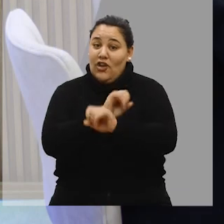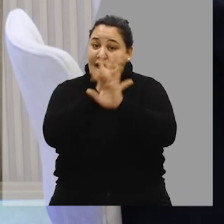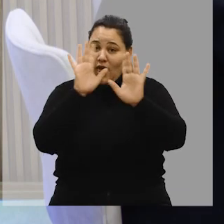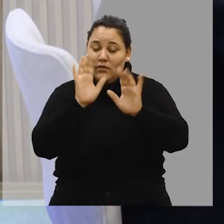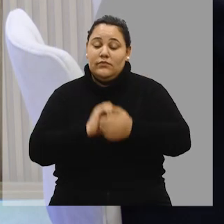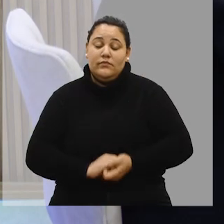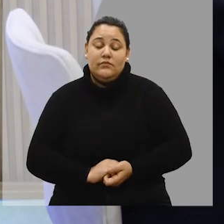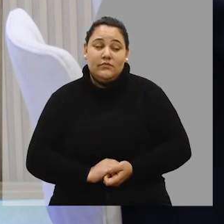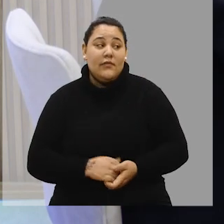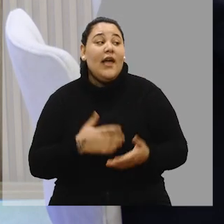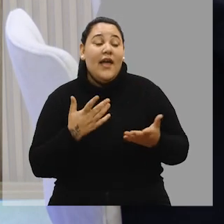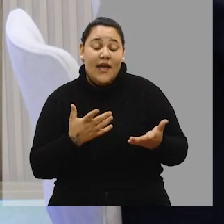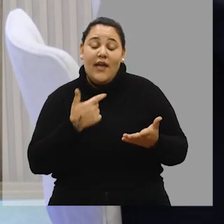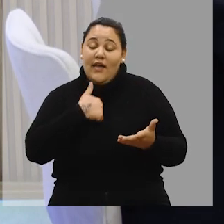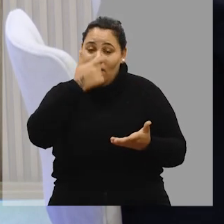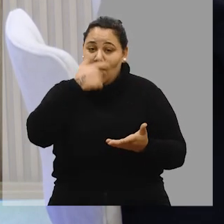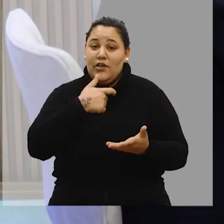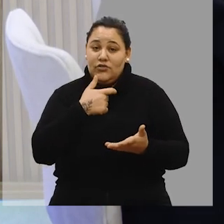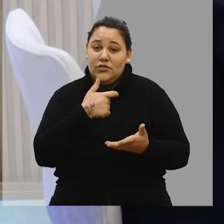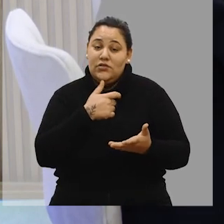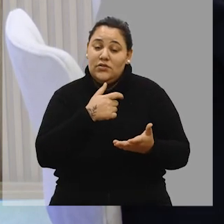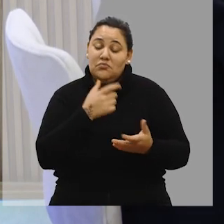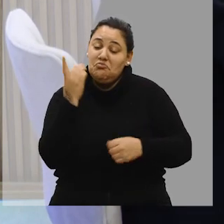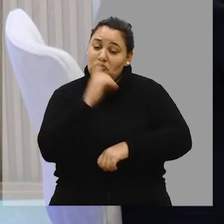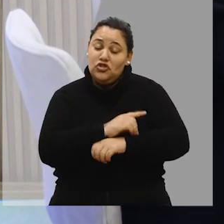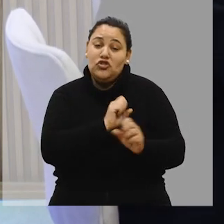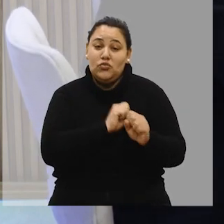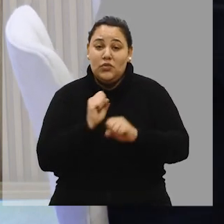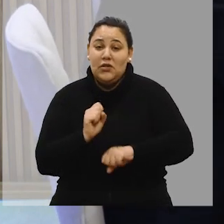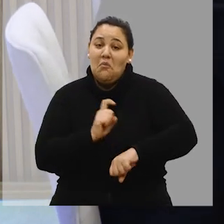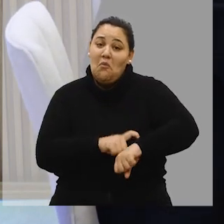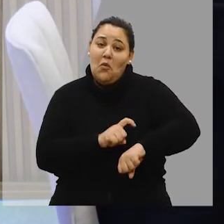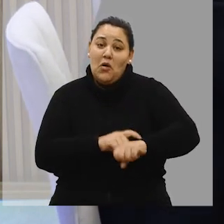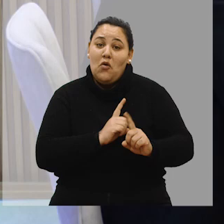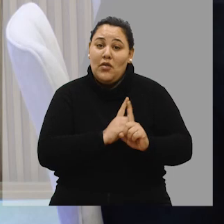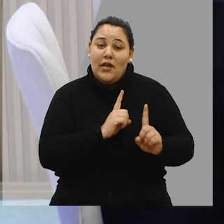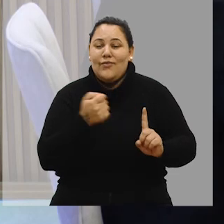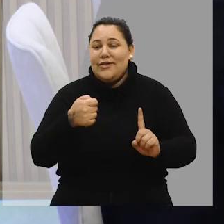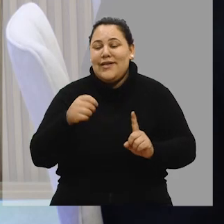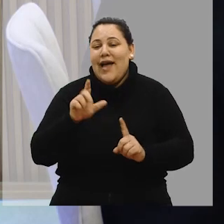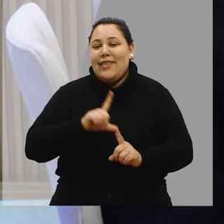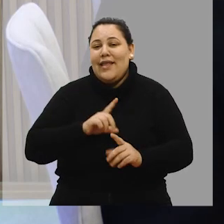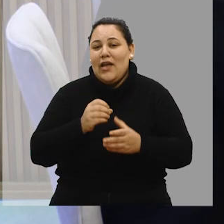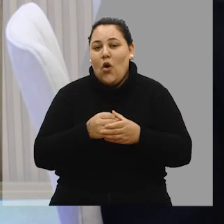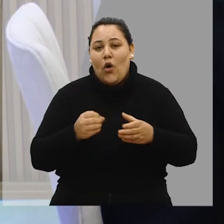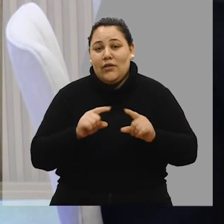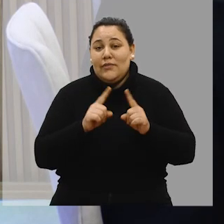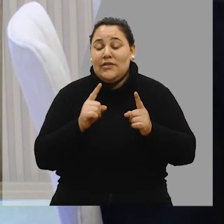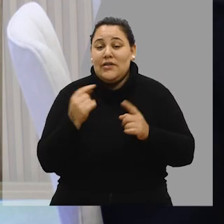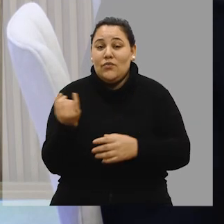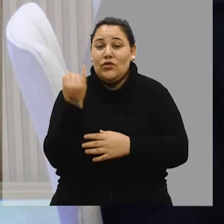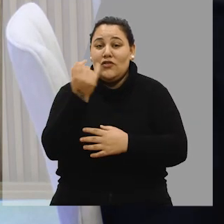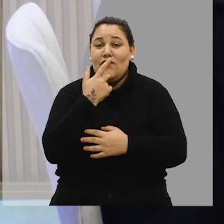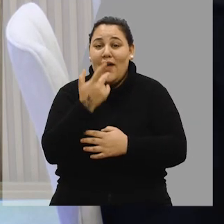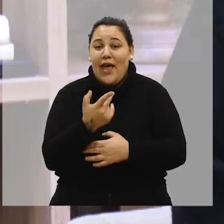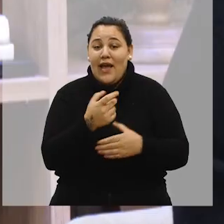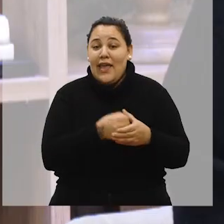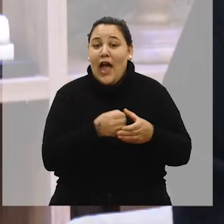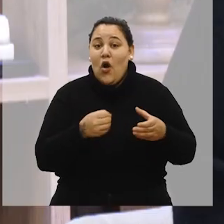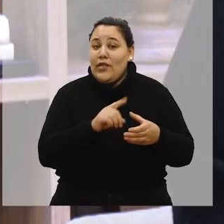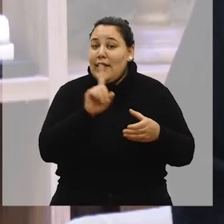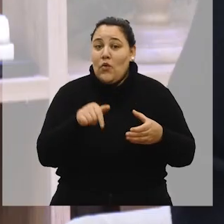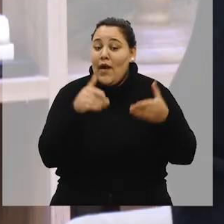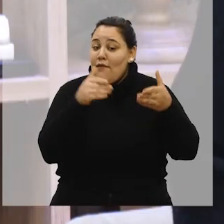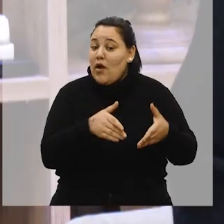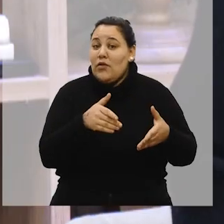que possamos um dia chegar no momento de não precisar mais dela. Então, acho que essa é a conversa. Mas vale destacar também que as cotas, elas não são para as mulheres, né? São